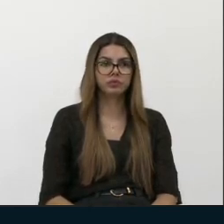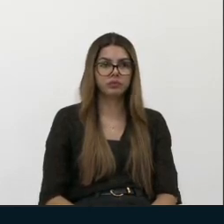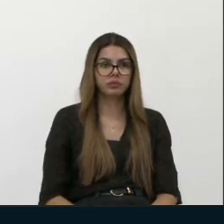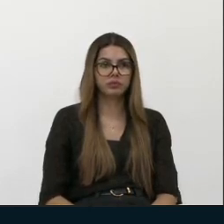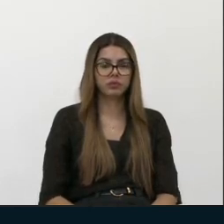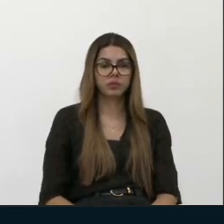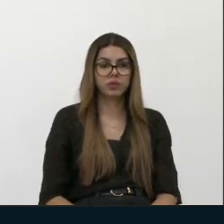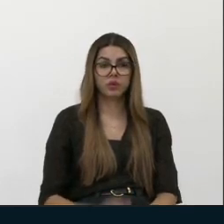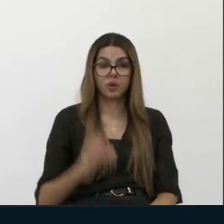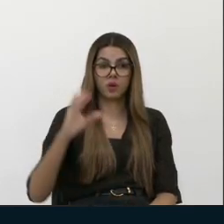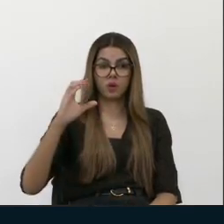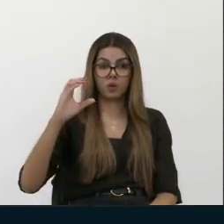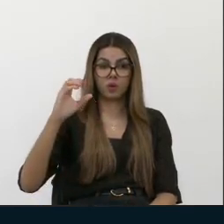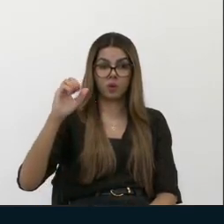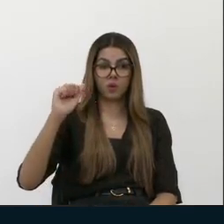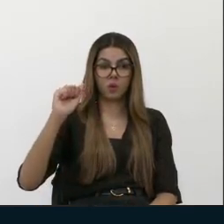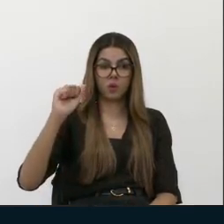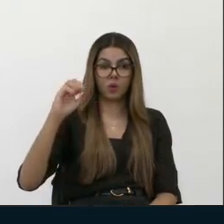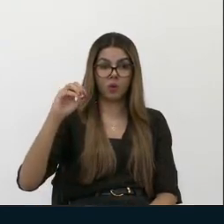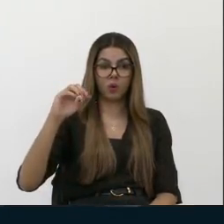Costa de Abreu Franco.